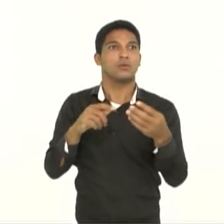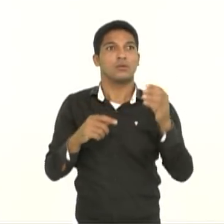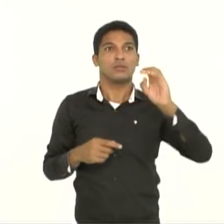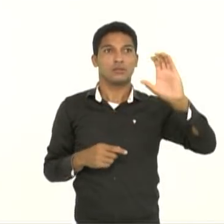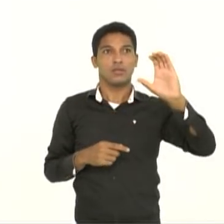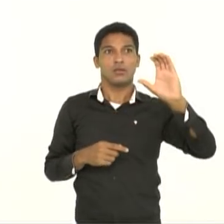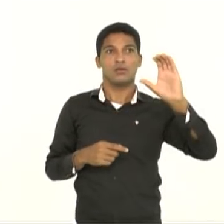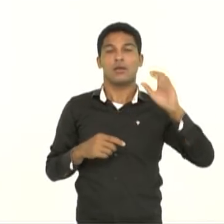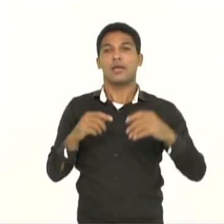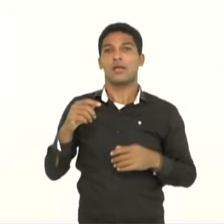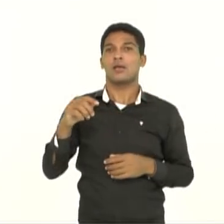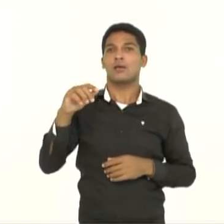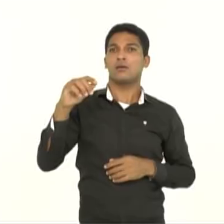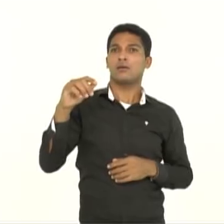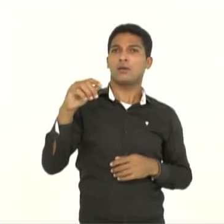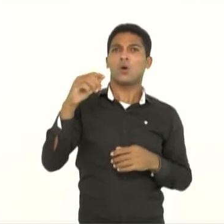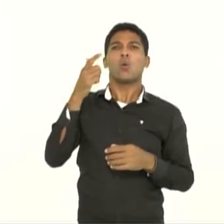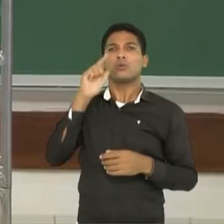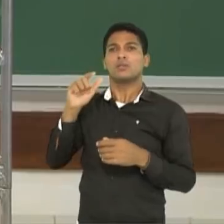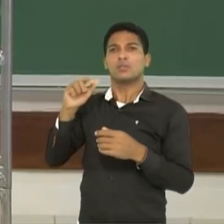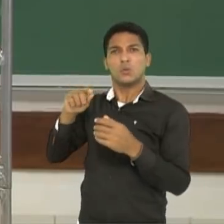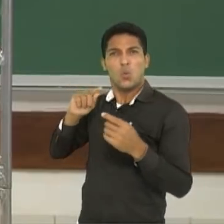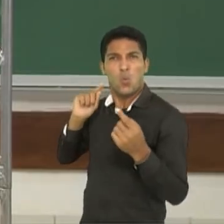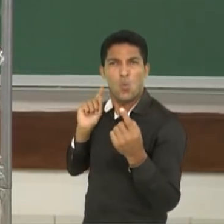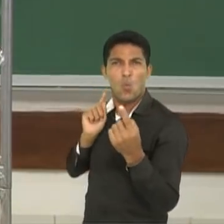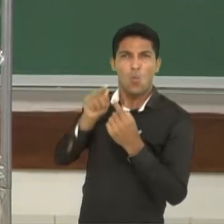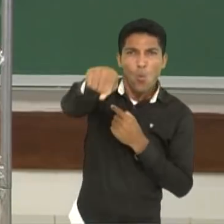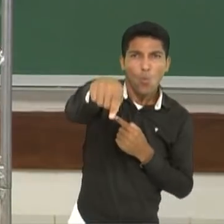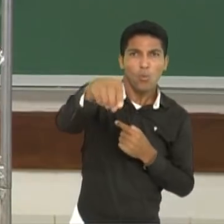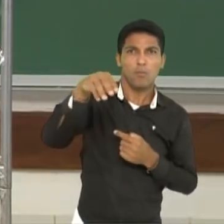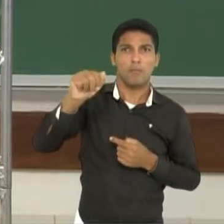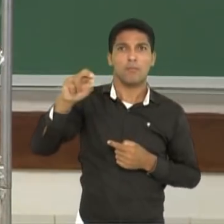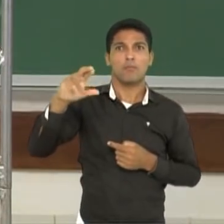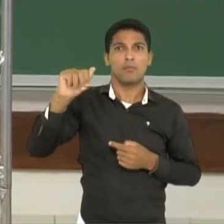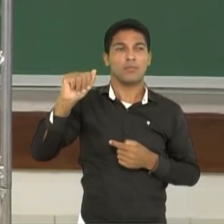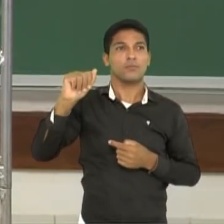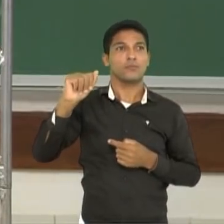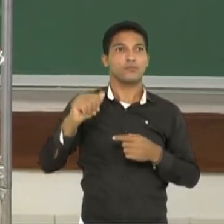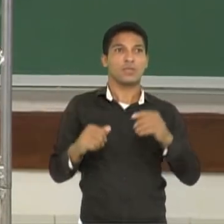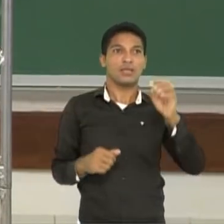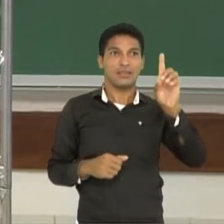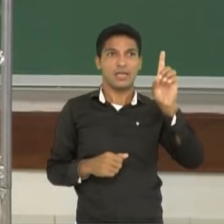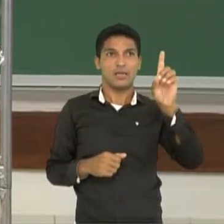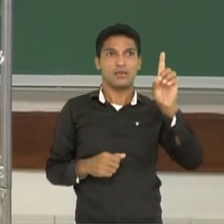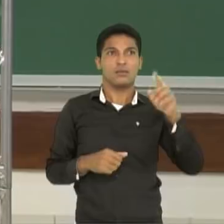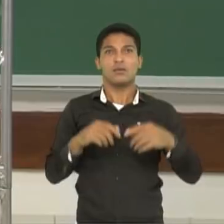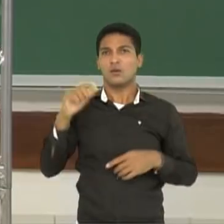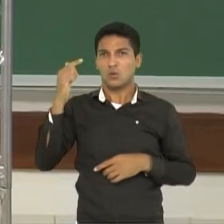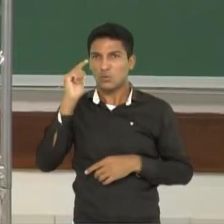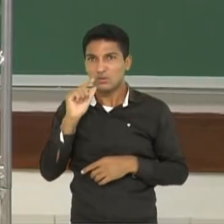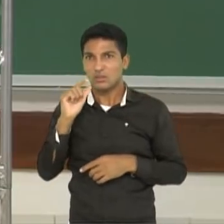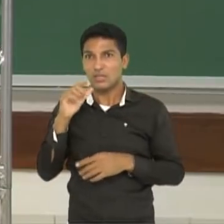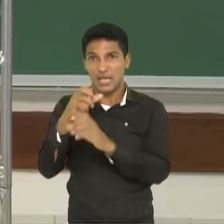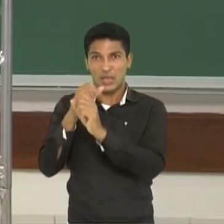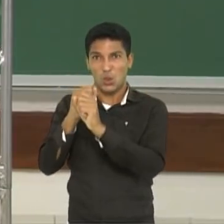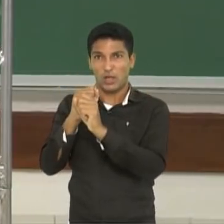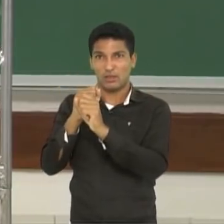D, alcançar uma nota. Então, leia novamente o exercício com atenção,